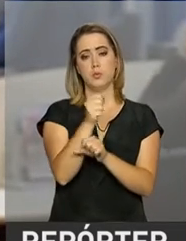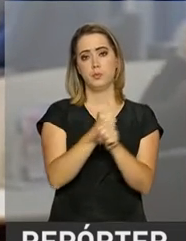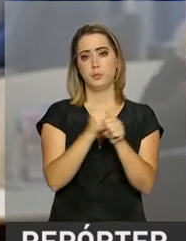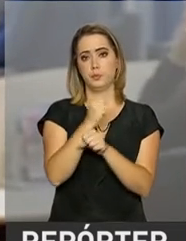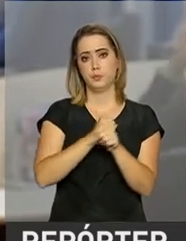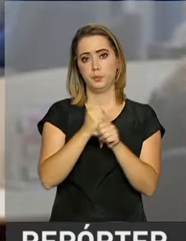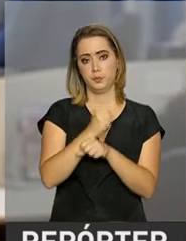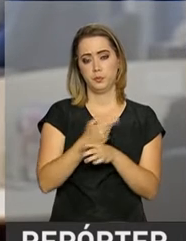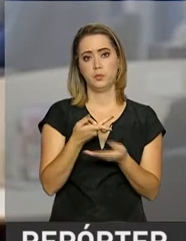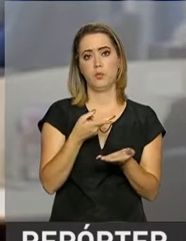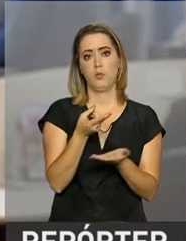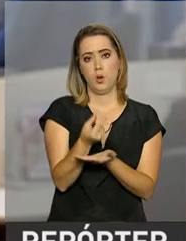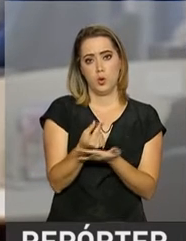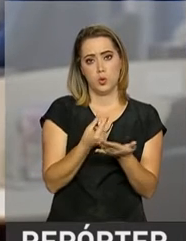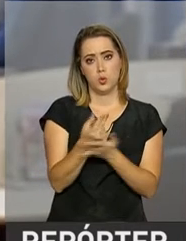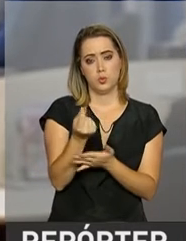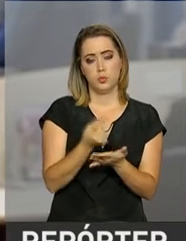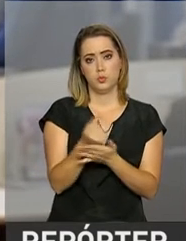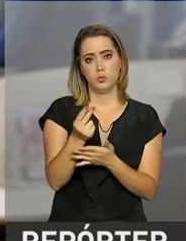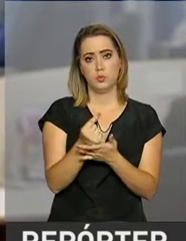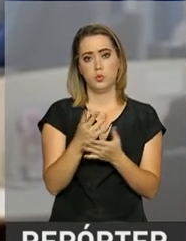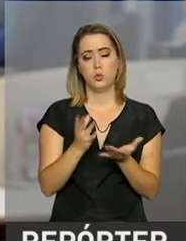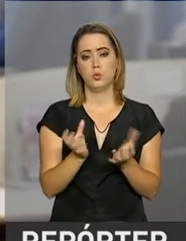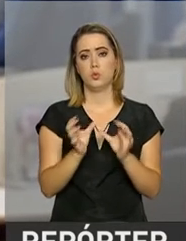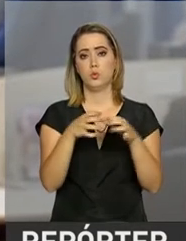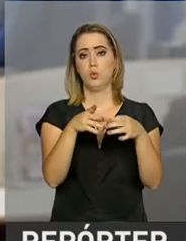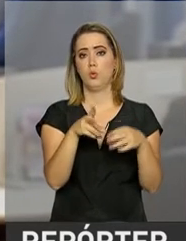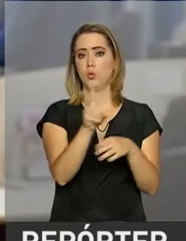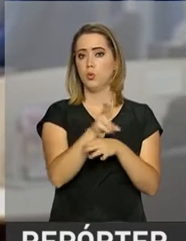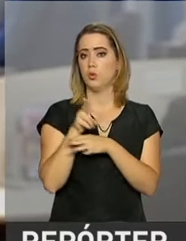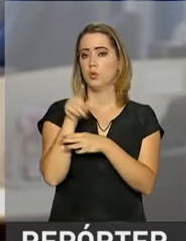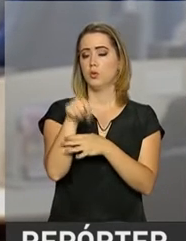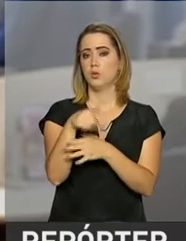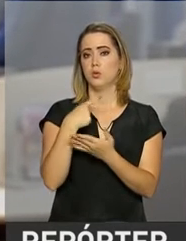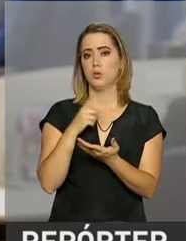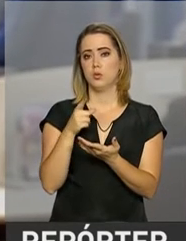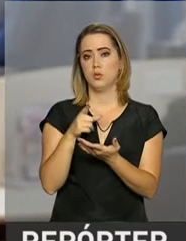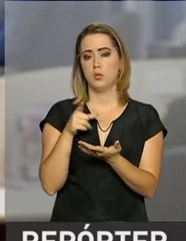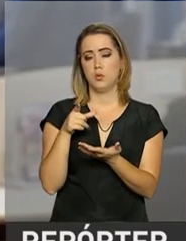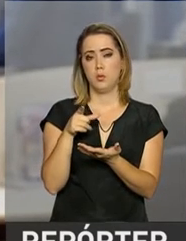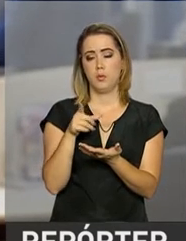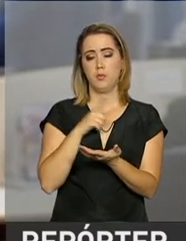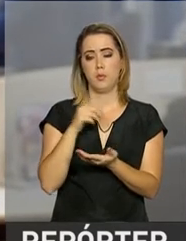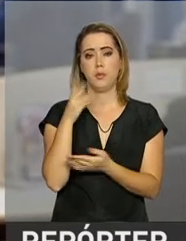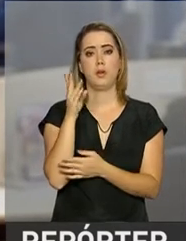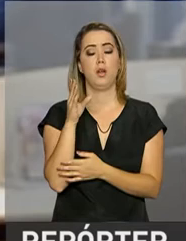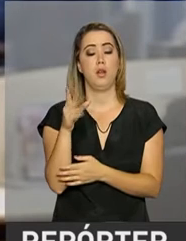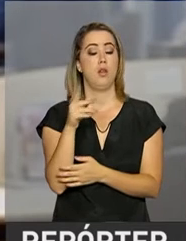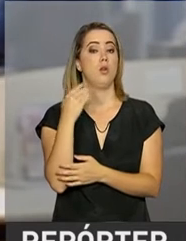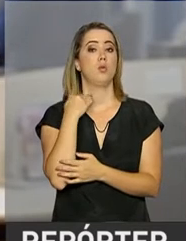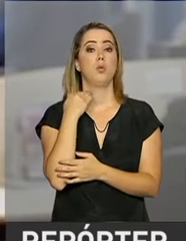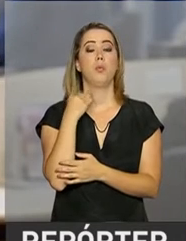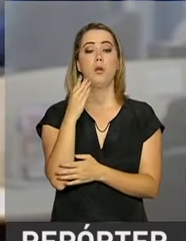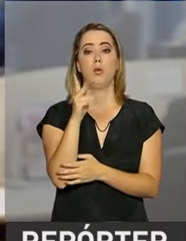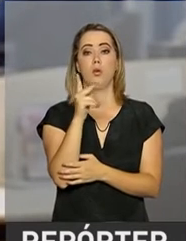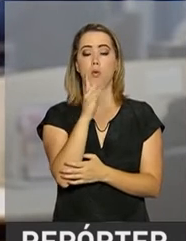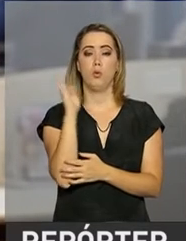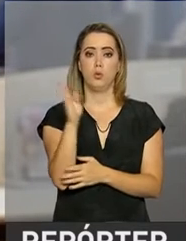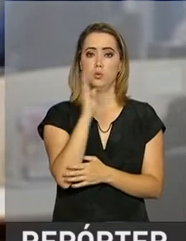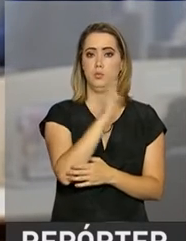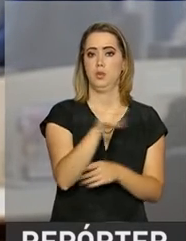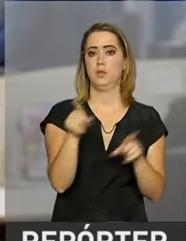mercado os recursos virão de uma linha de crédito do banco do brasil e saíram de captações da poupança rural que dos depósitos à